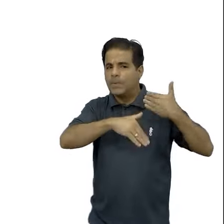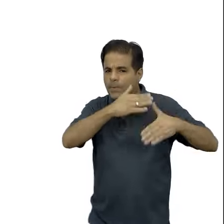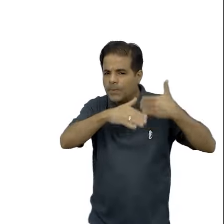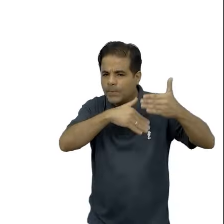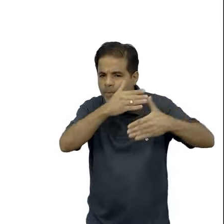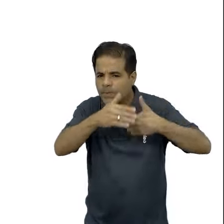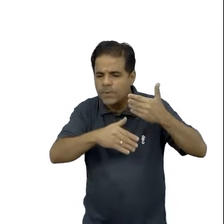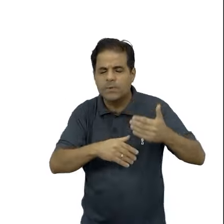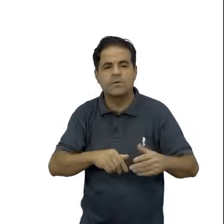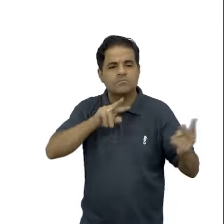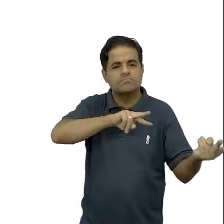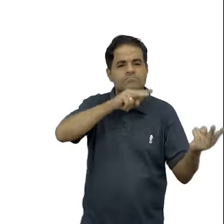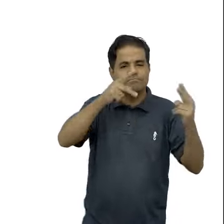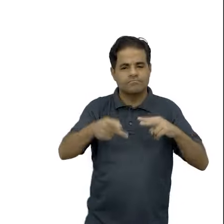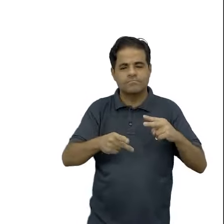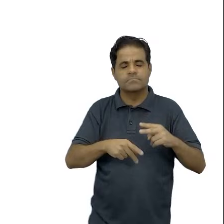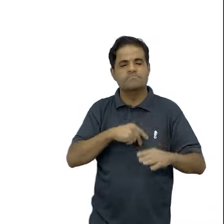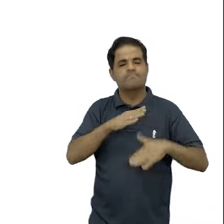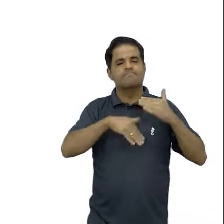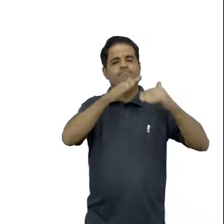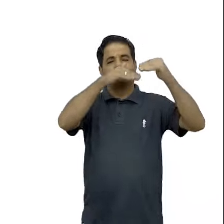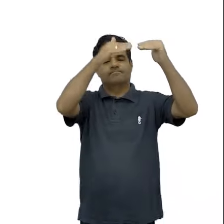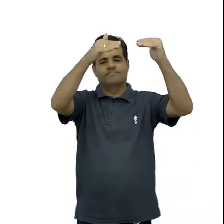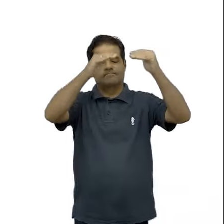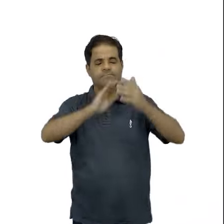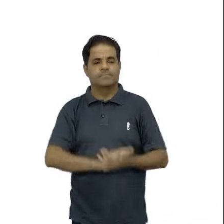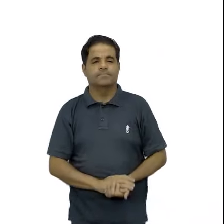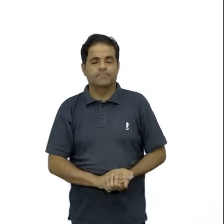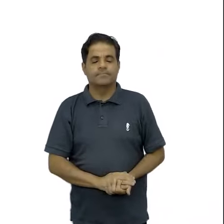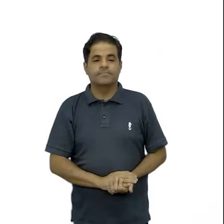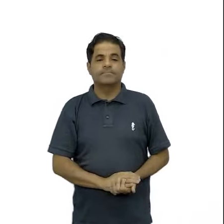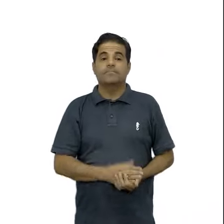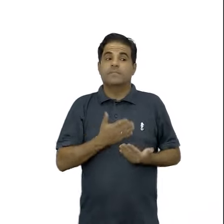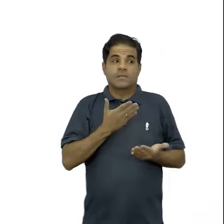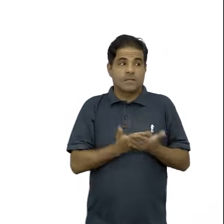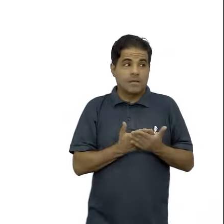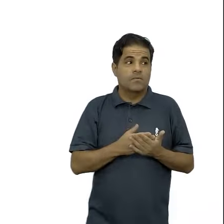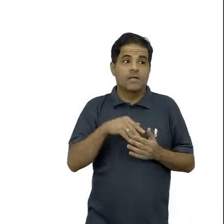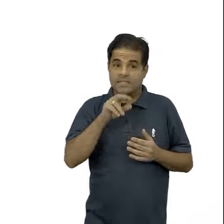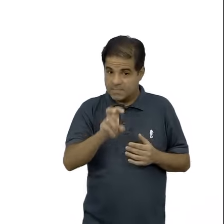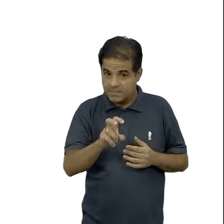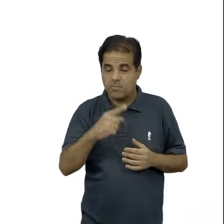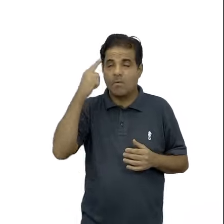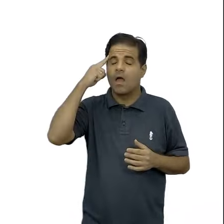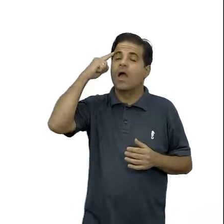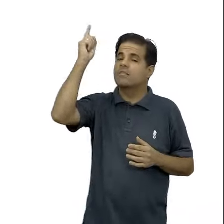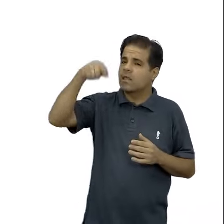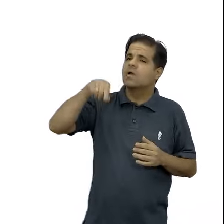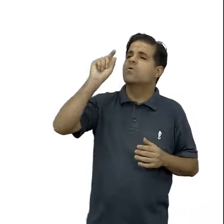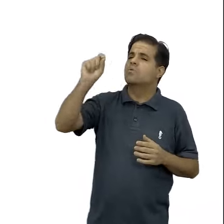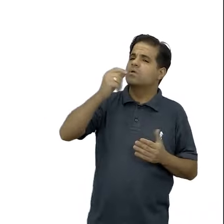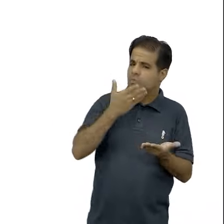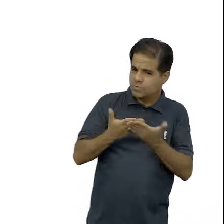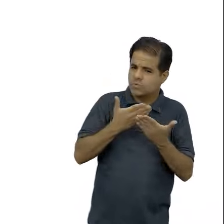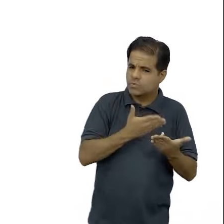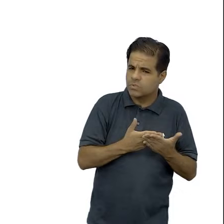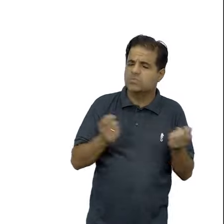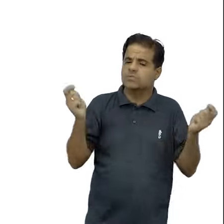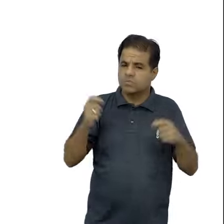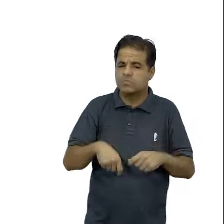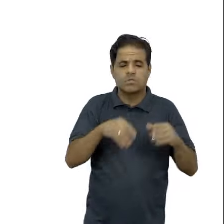as coleções vão crescendo. Na aula 5, a ideia é que os